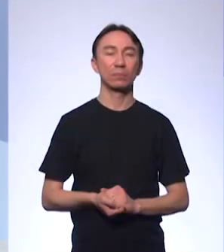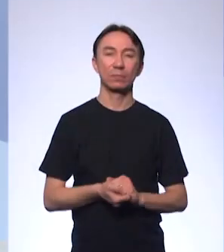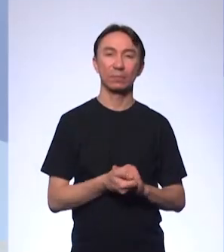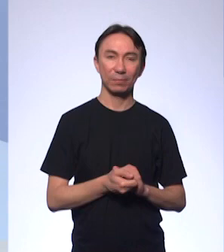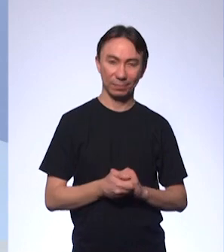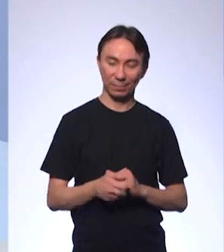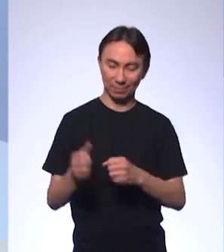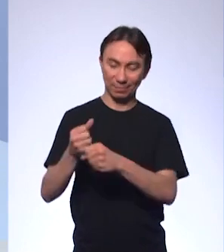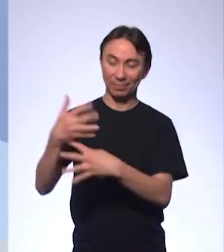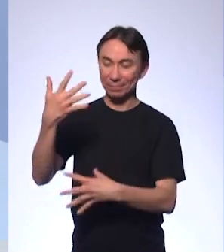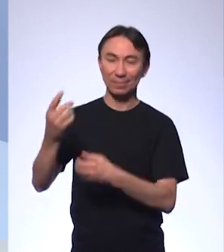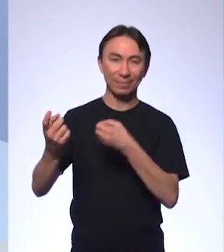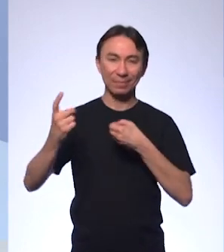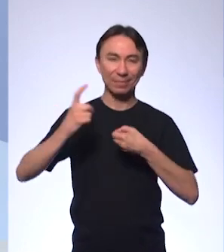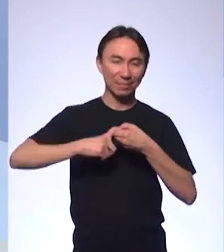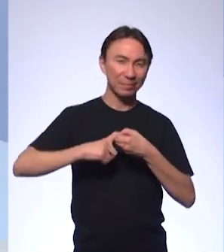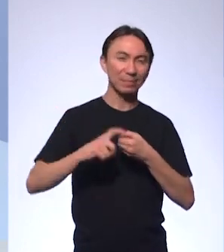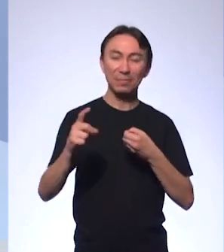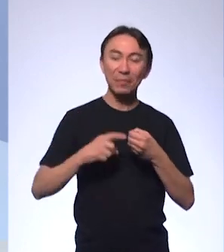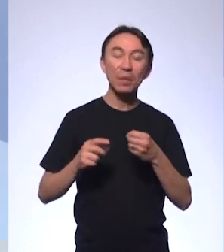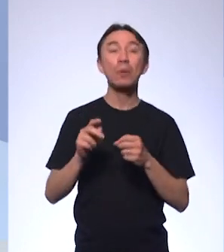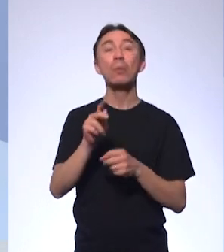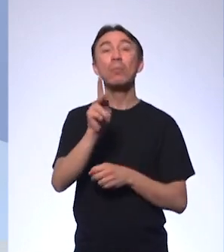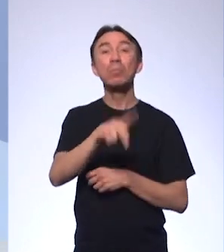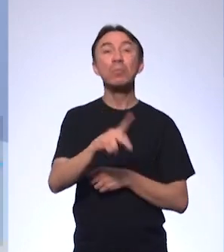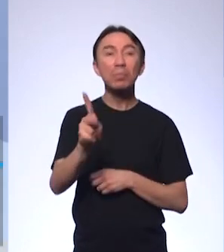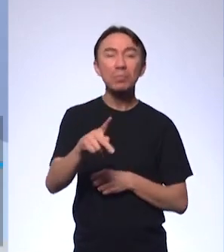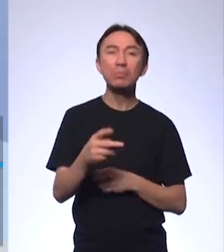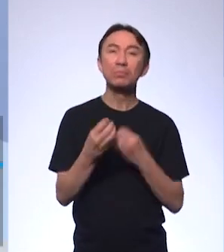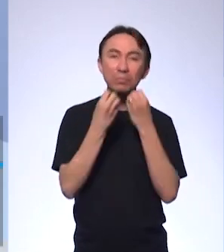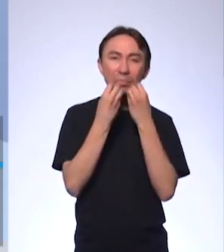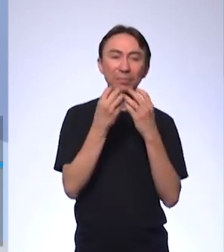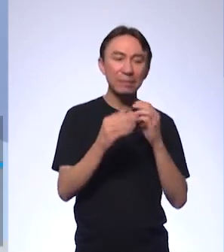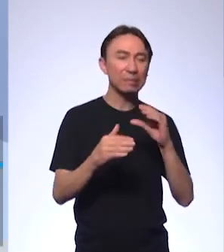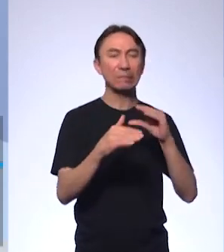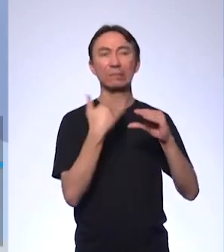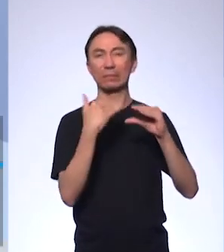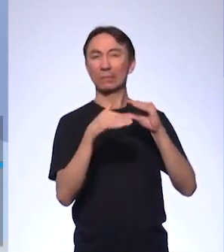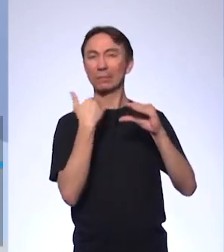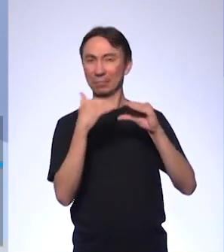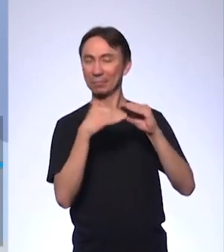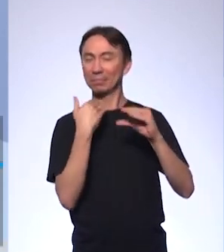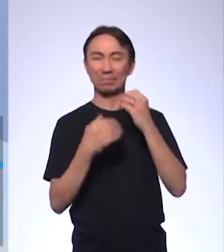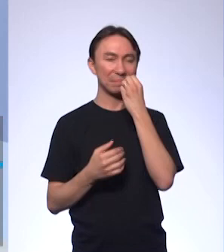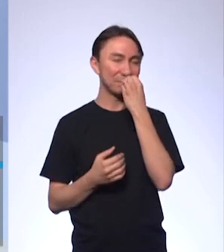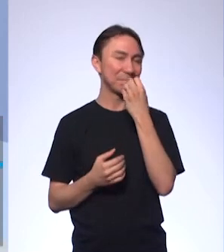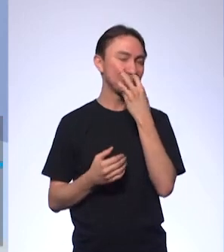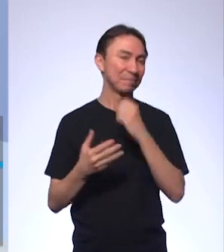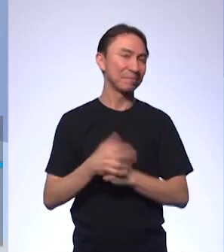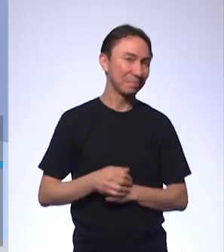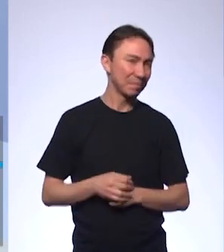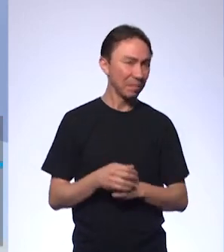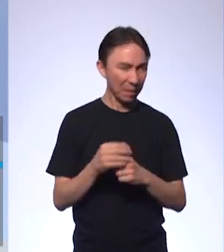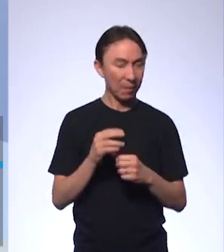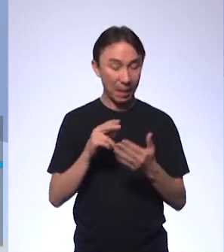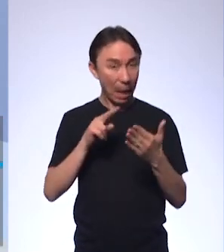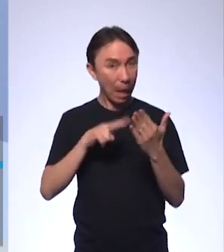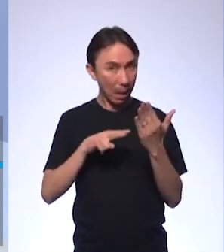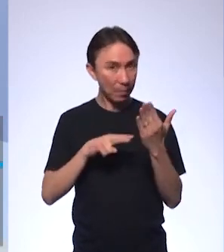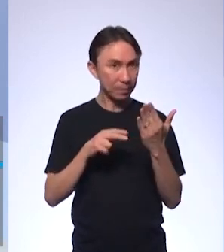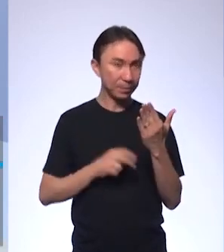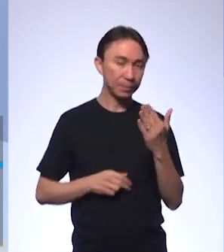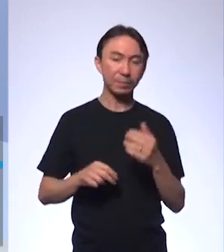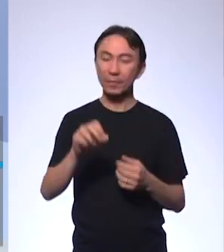retomando aqui, Dani, bastante interação dos professores, né? Eles estão sendo ótimos porta-vozes, né, dos alunos. E eu vou ler algum aqui para você, tá? Que Tá nem a bom.